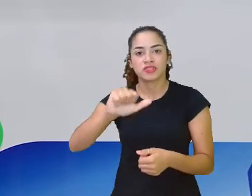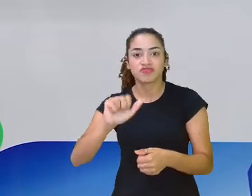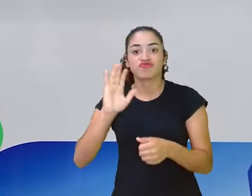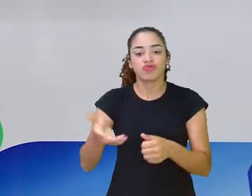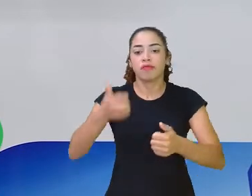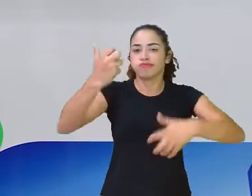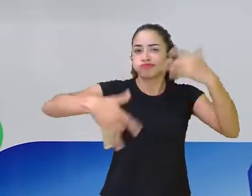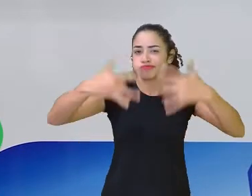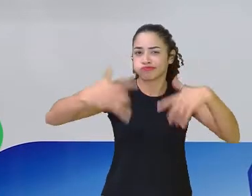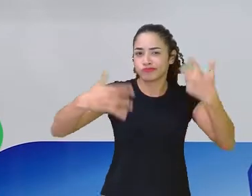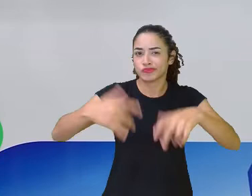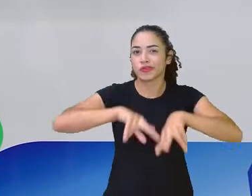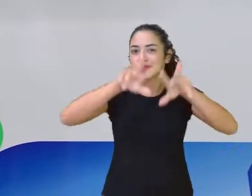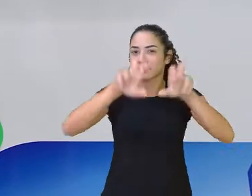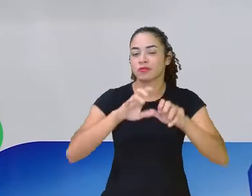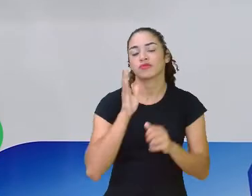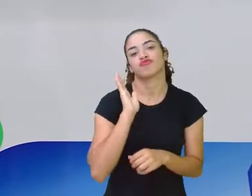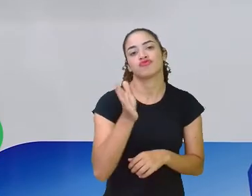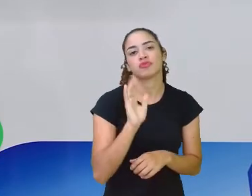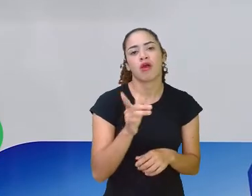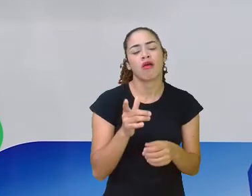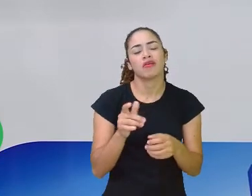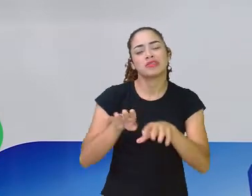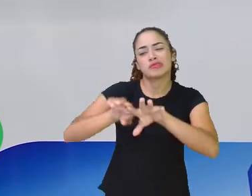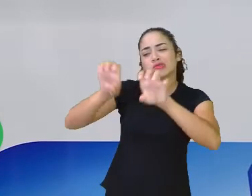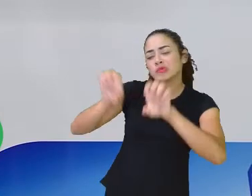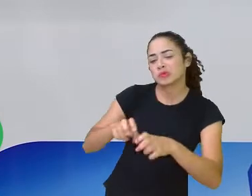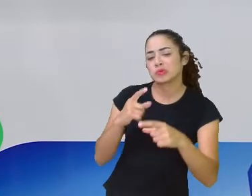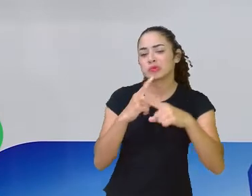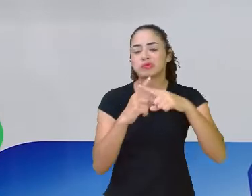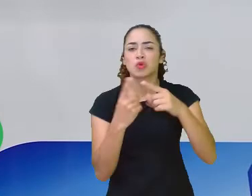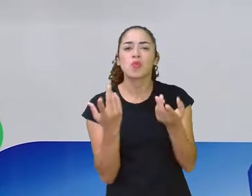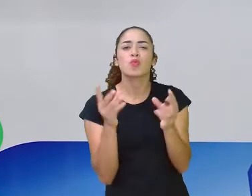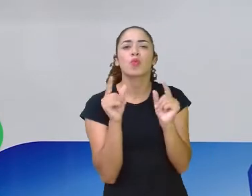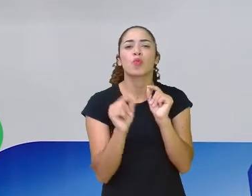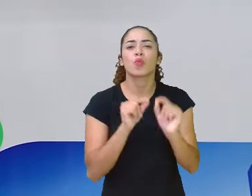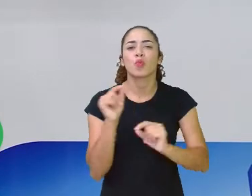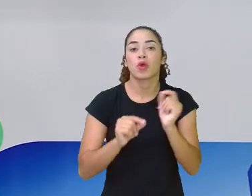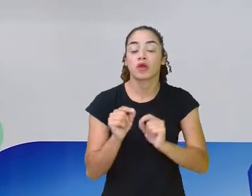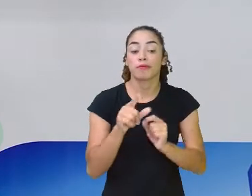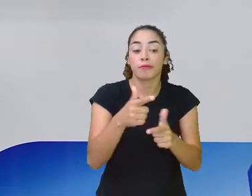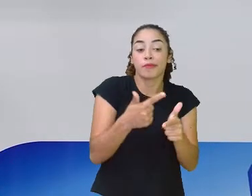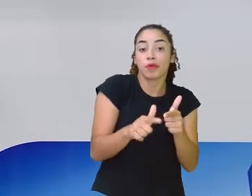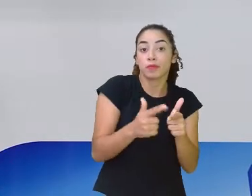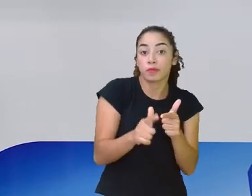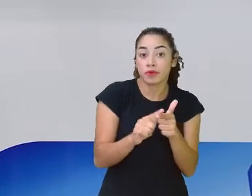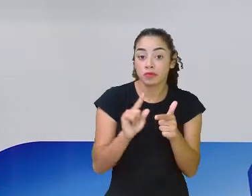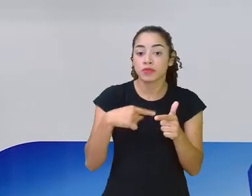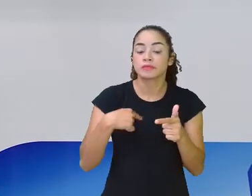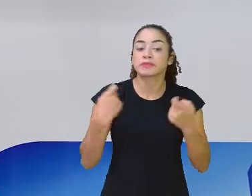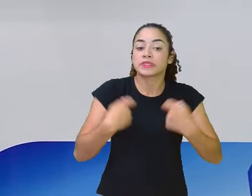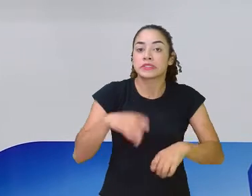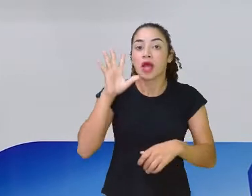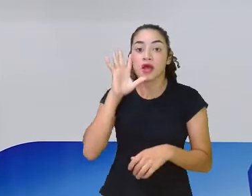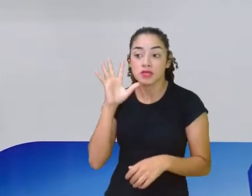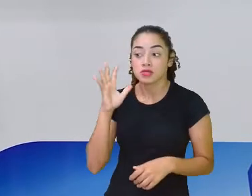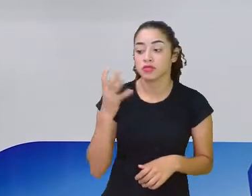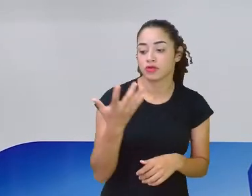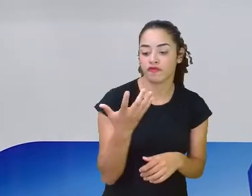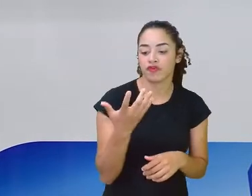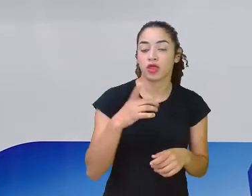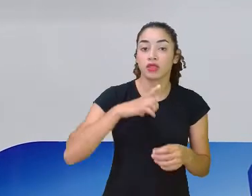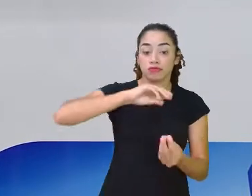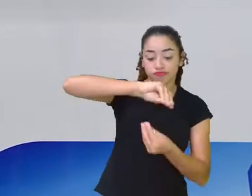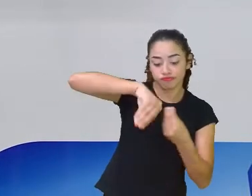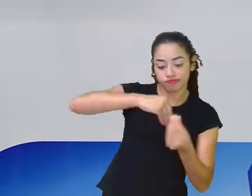Estão lembrados? O que é que envolve a estrutura aditiva? São problemas, né, que a gente tem que resolver aí,